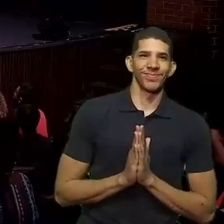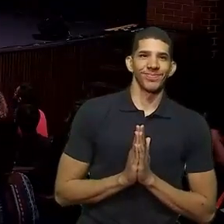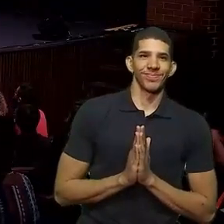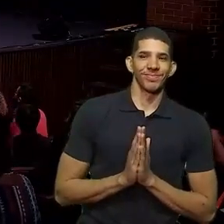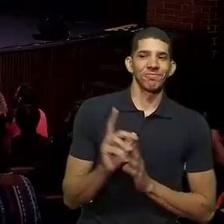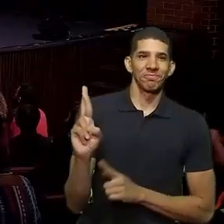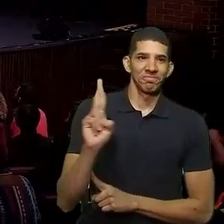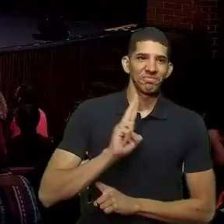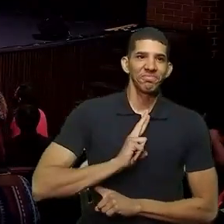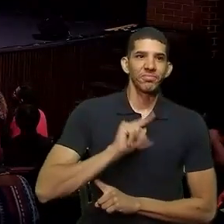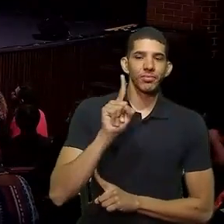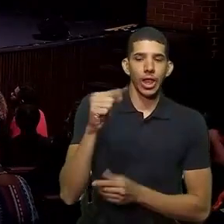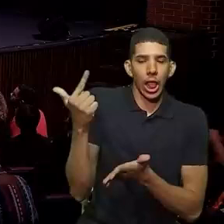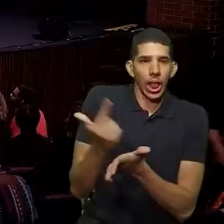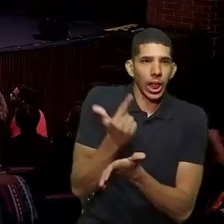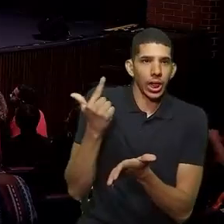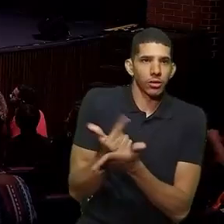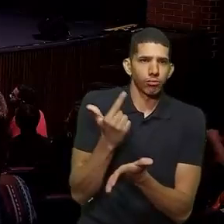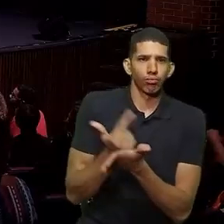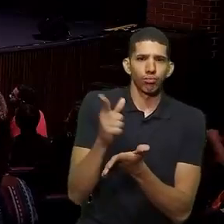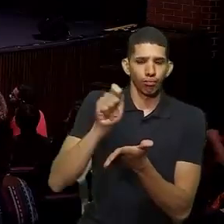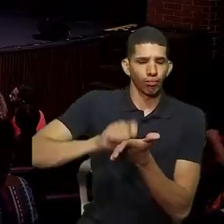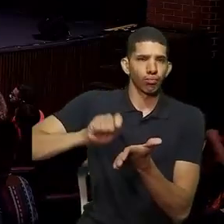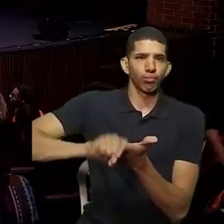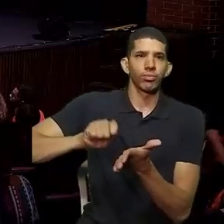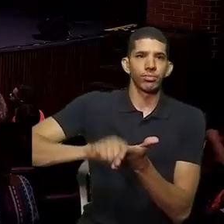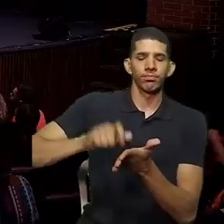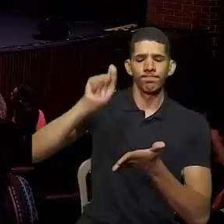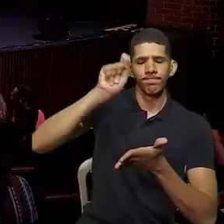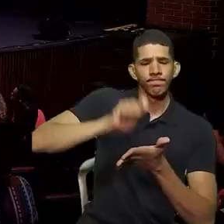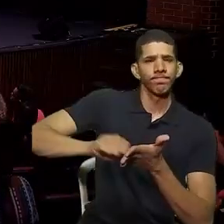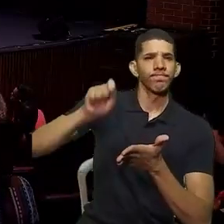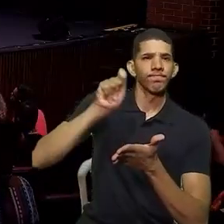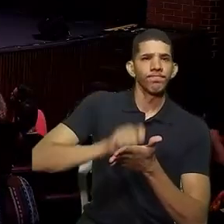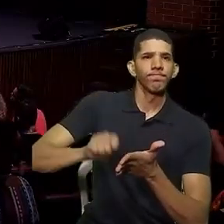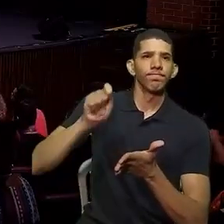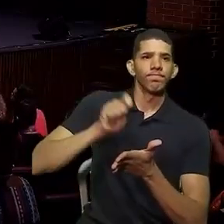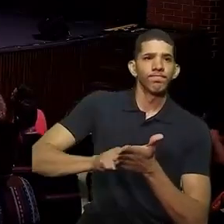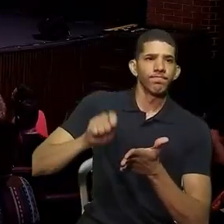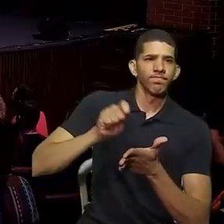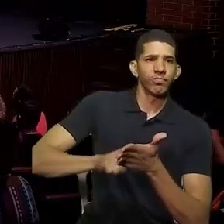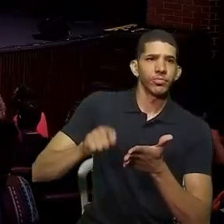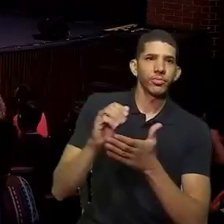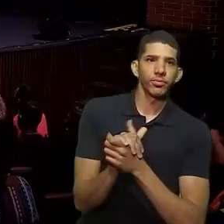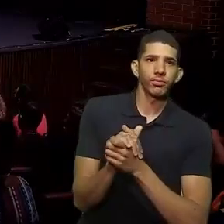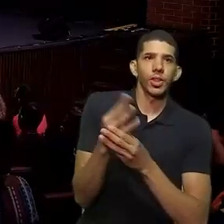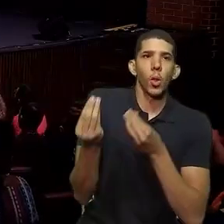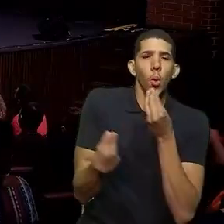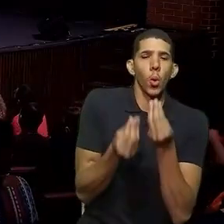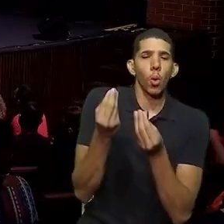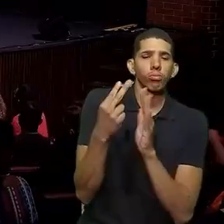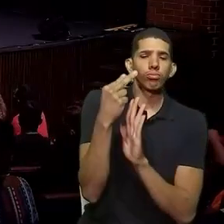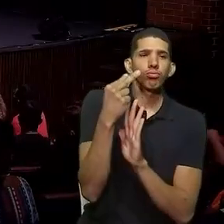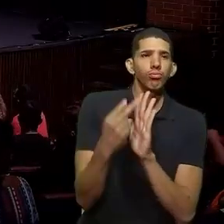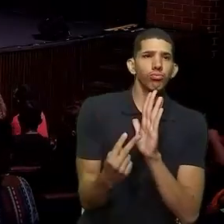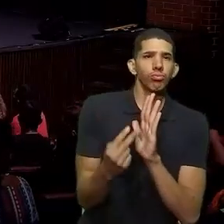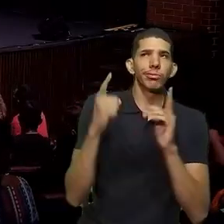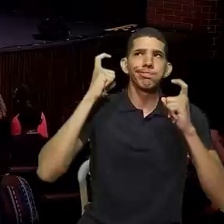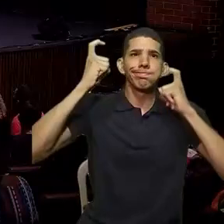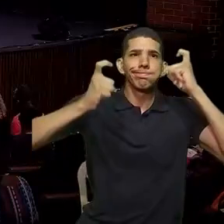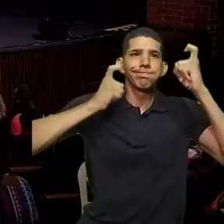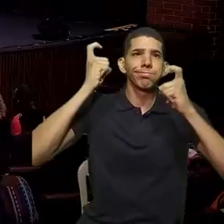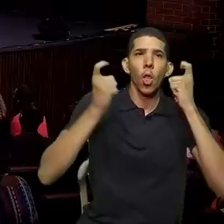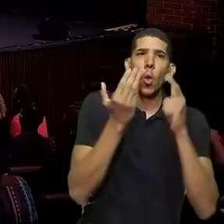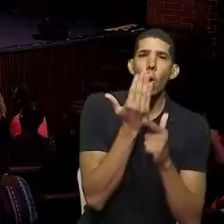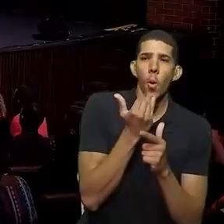No livro, a senhora escreveu: nossa única preocupação era comer. Roupa eu